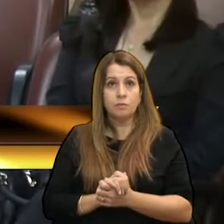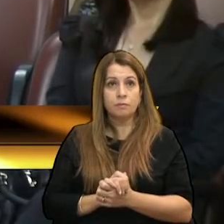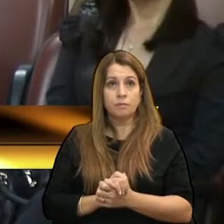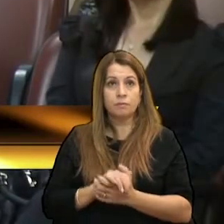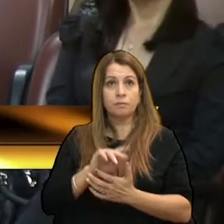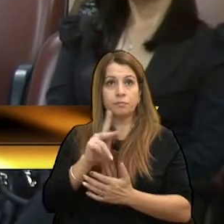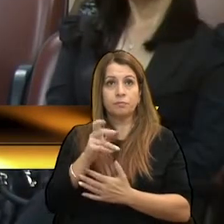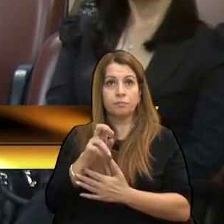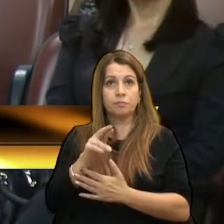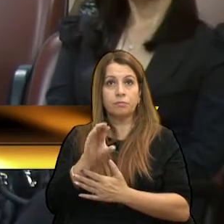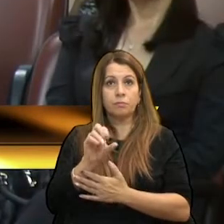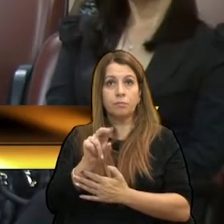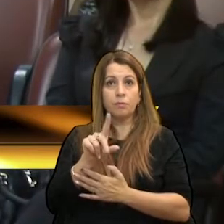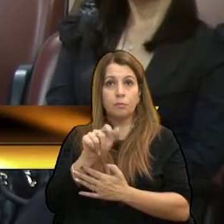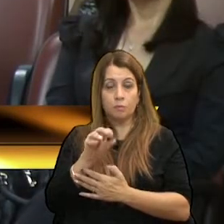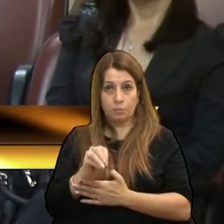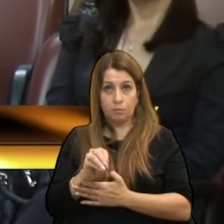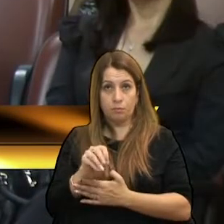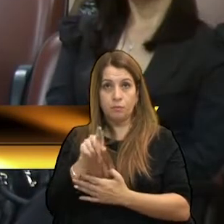Herculano Pires